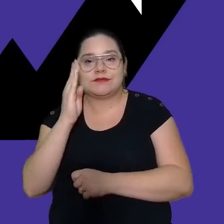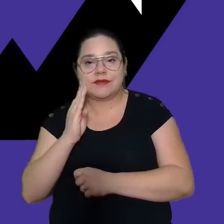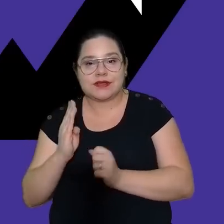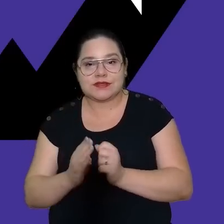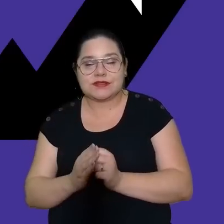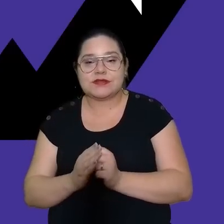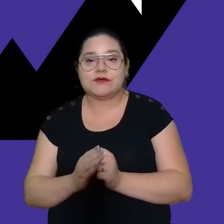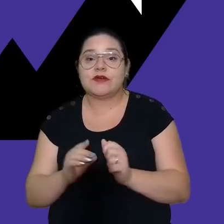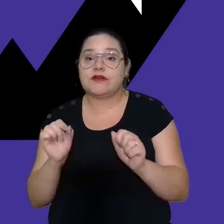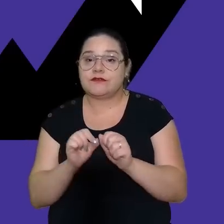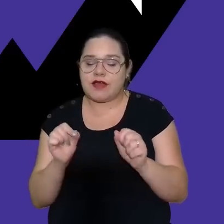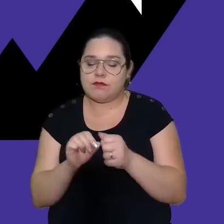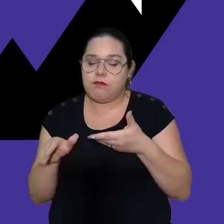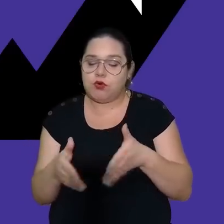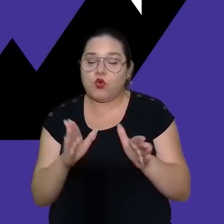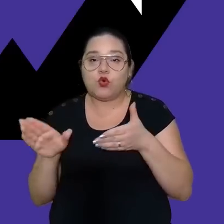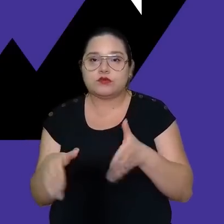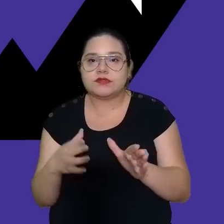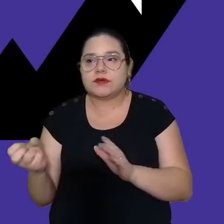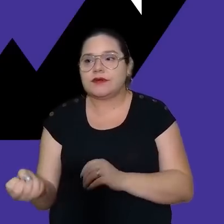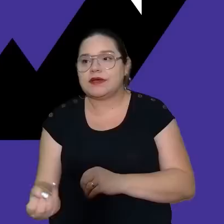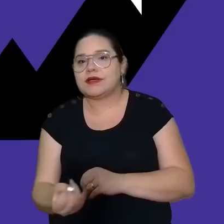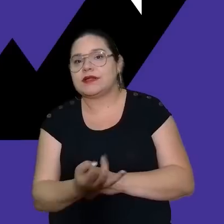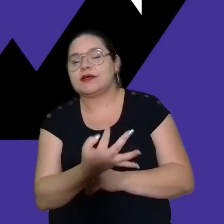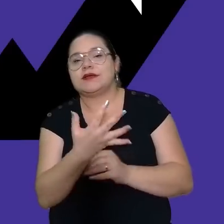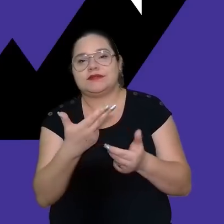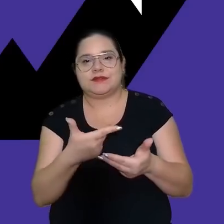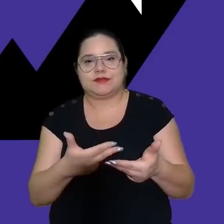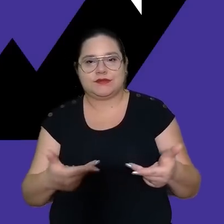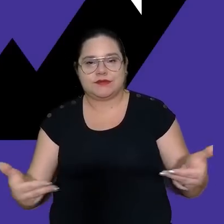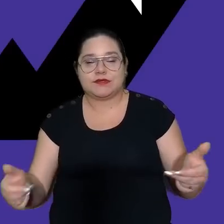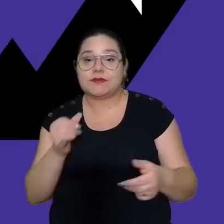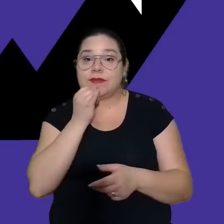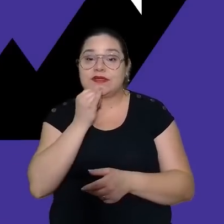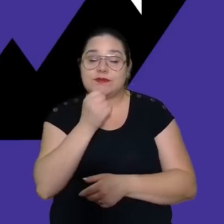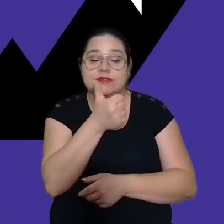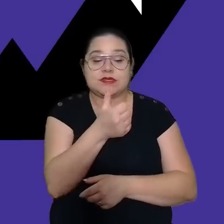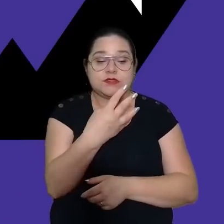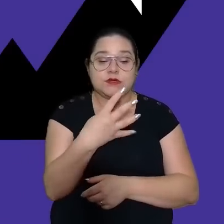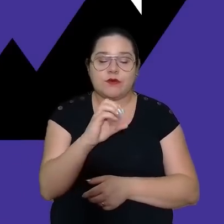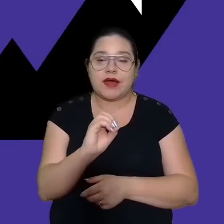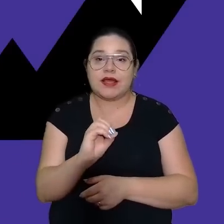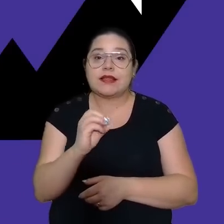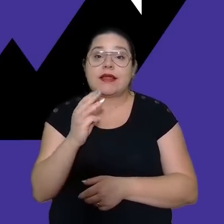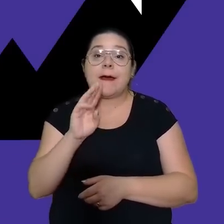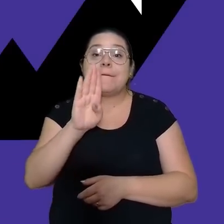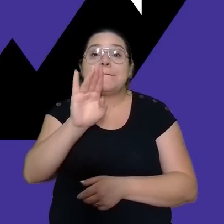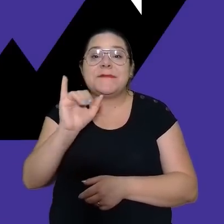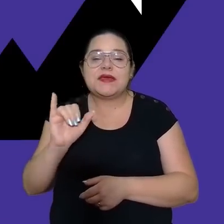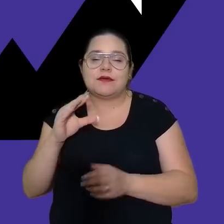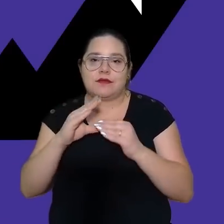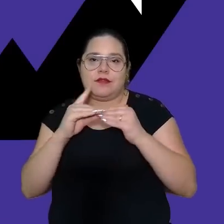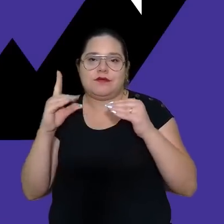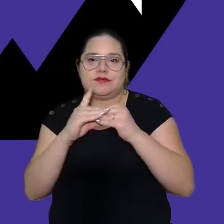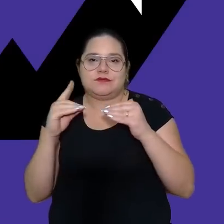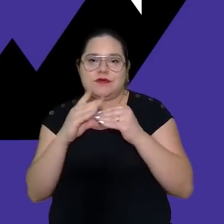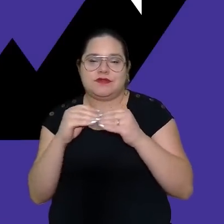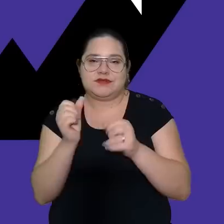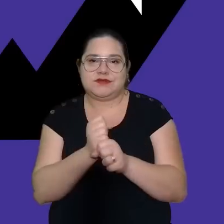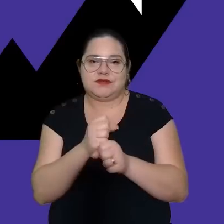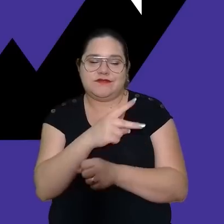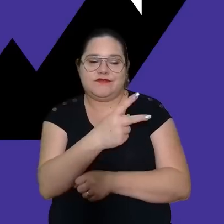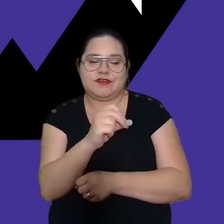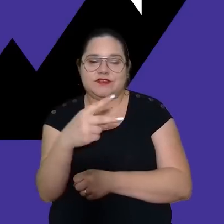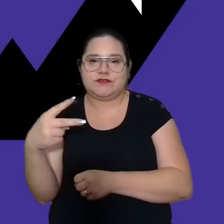produzir enormes divisas, como, por exemplo, 140 bilhões de dólares no ano de 2022, nós